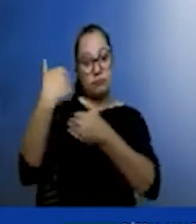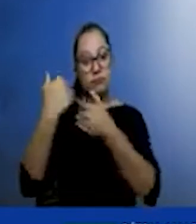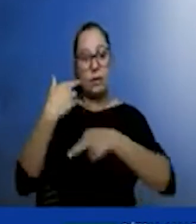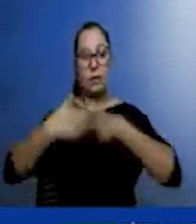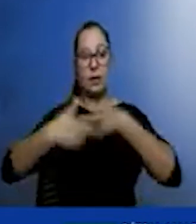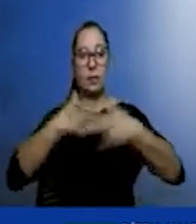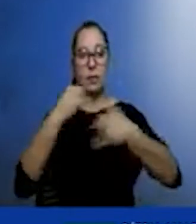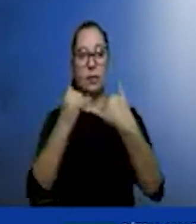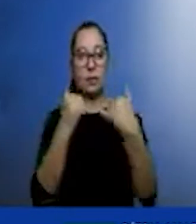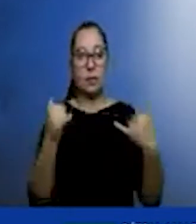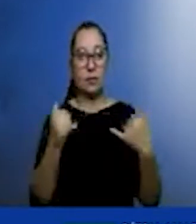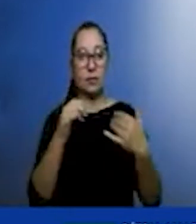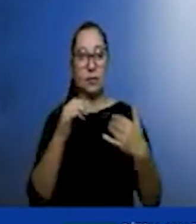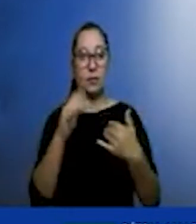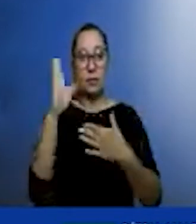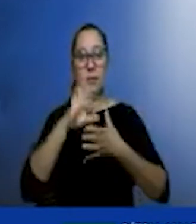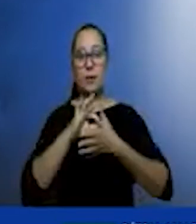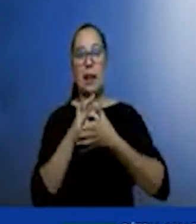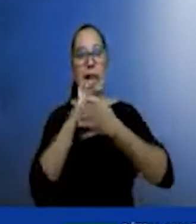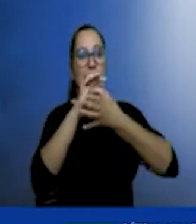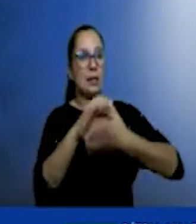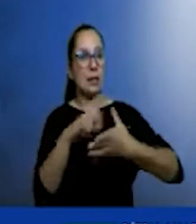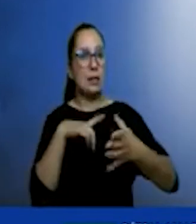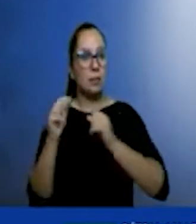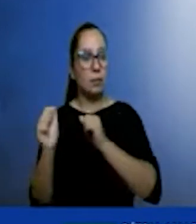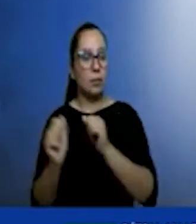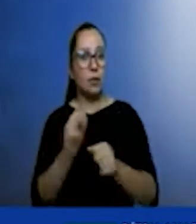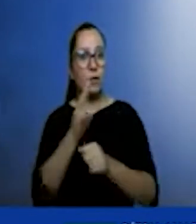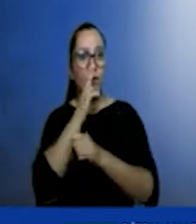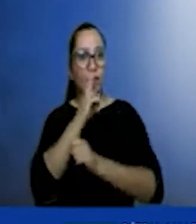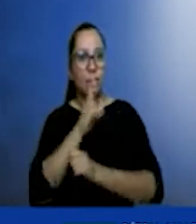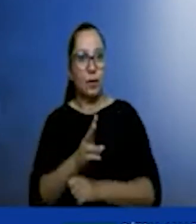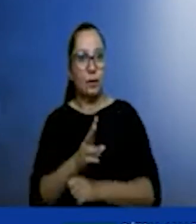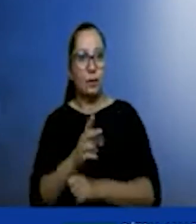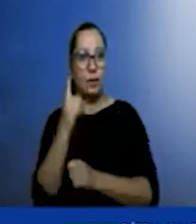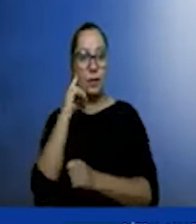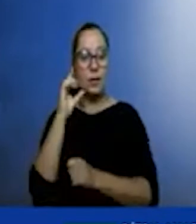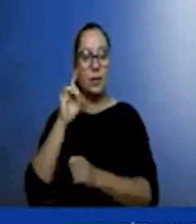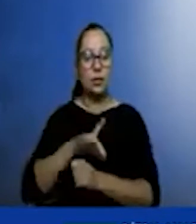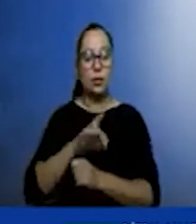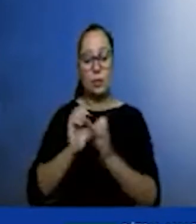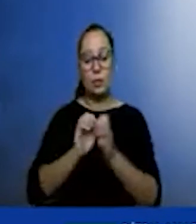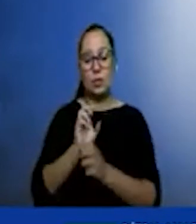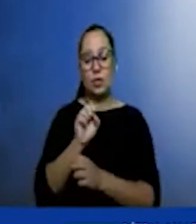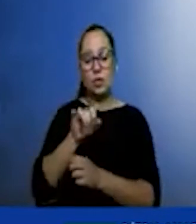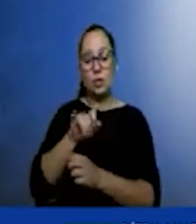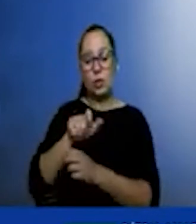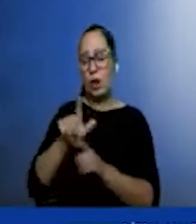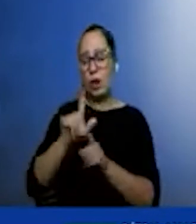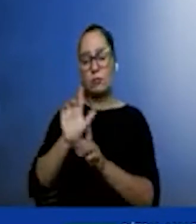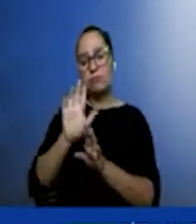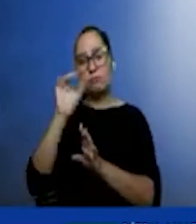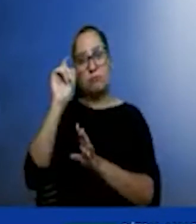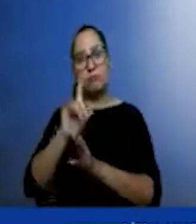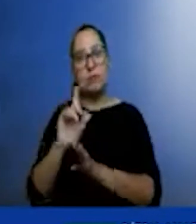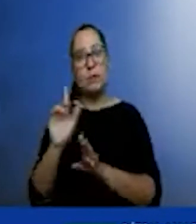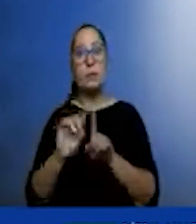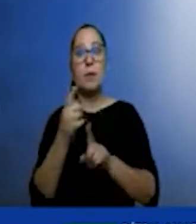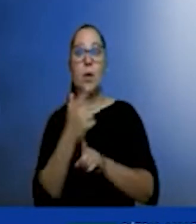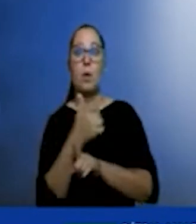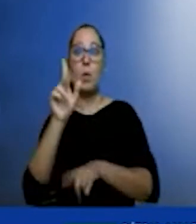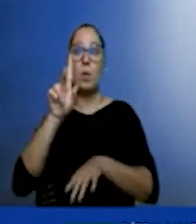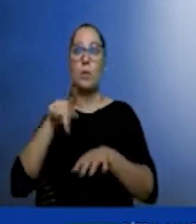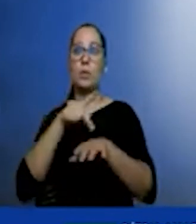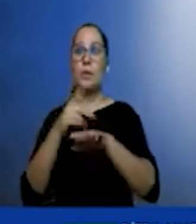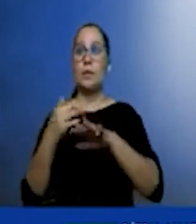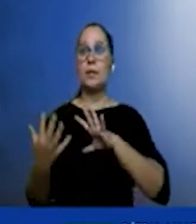é líder nisso, tem um potencial em termos, quando a gente pensa não só na solar, mas complementarmente, olhando para outros países do mundo,